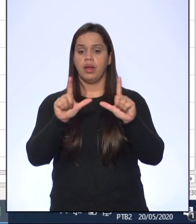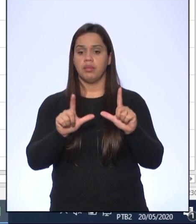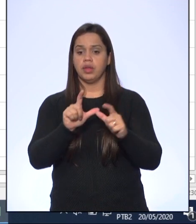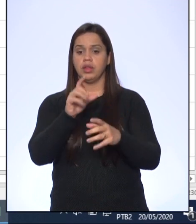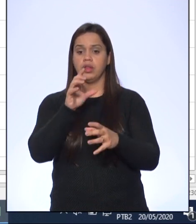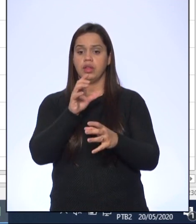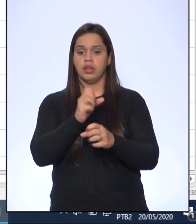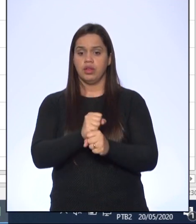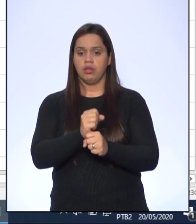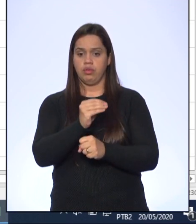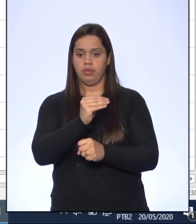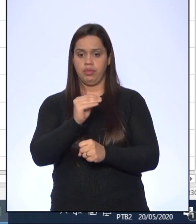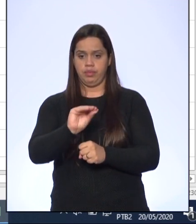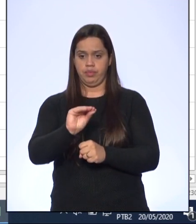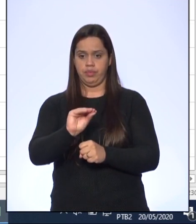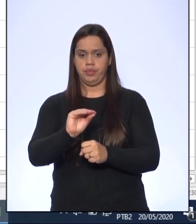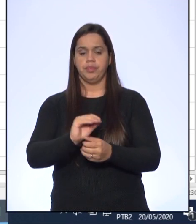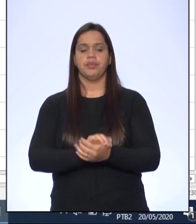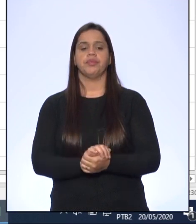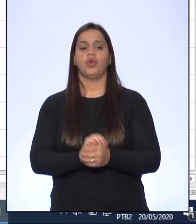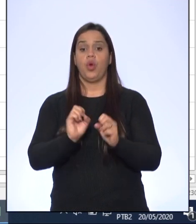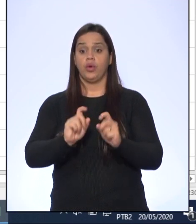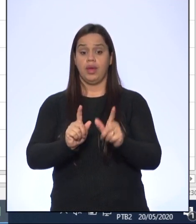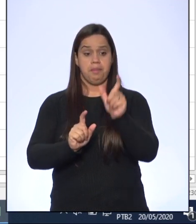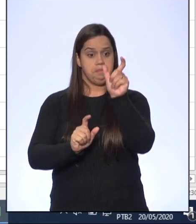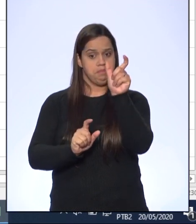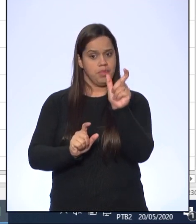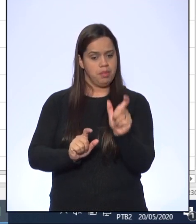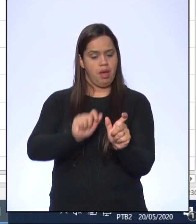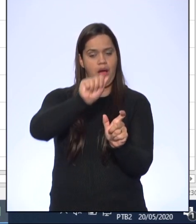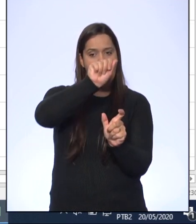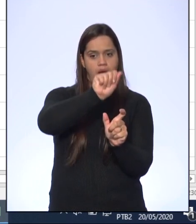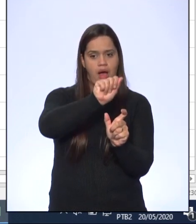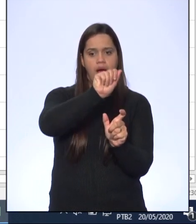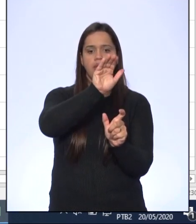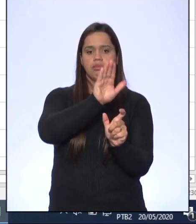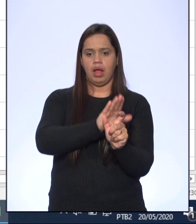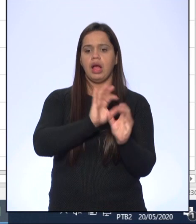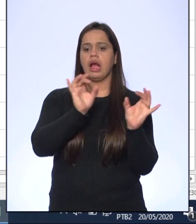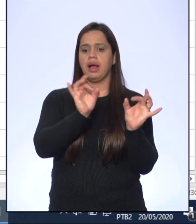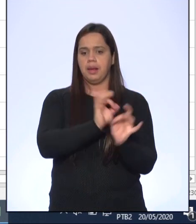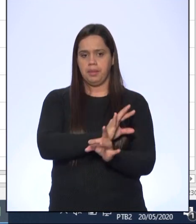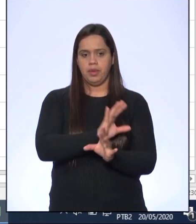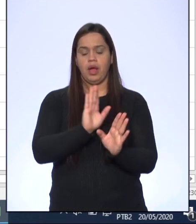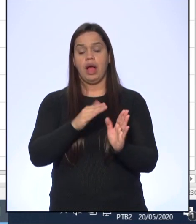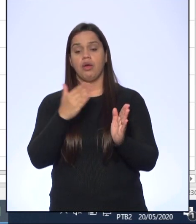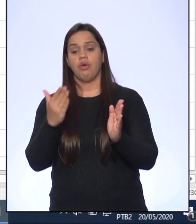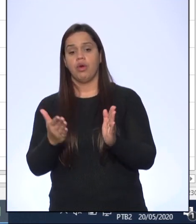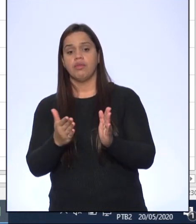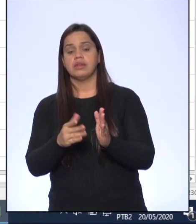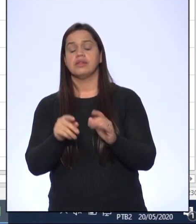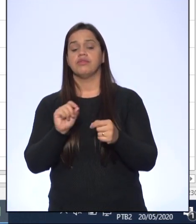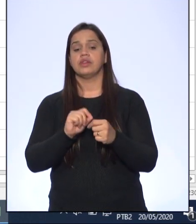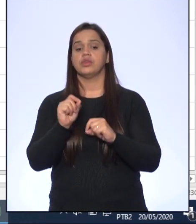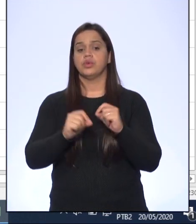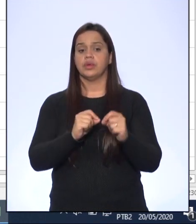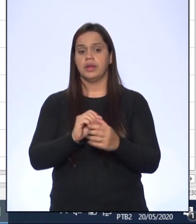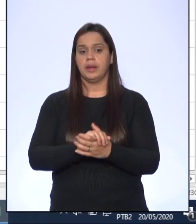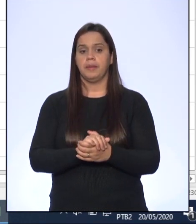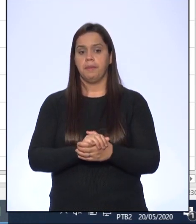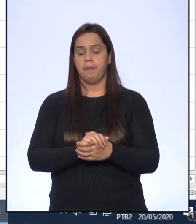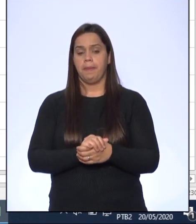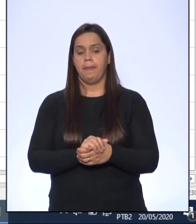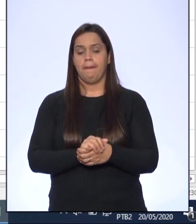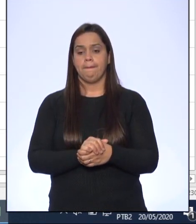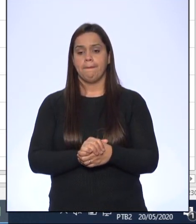Então, coloco o total ali, preenchi minha primeira coluna das células. Beleza. Agora eu vou fazer o que, como eu coloquei ali para